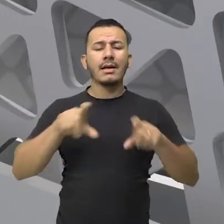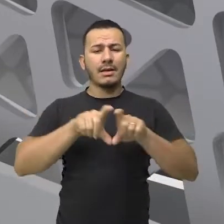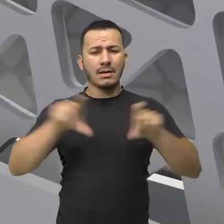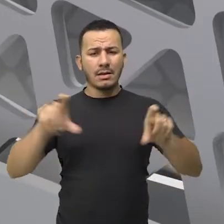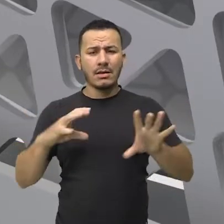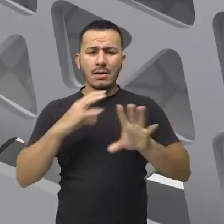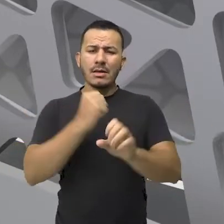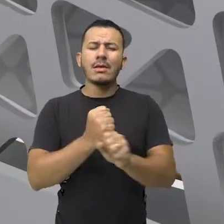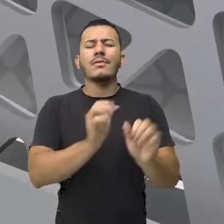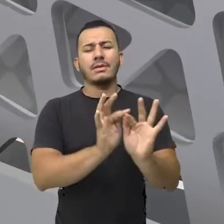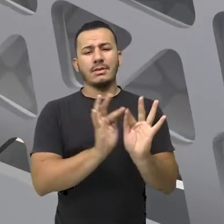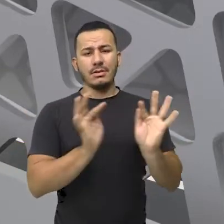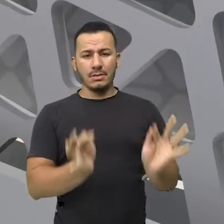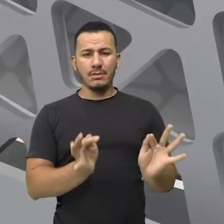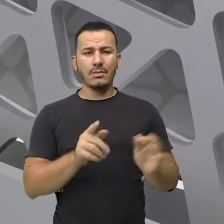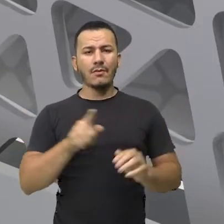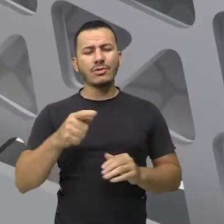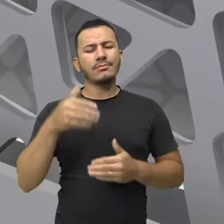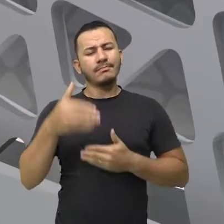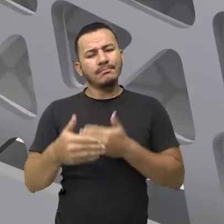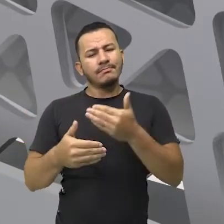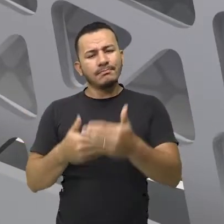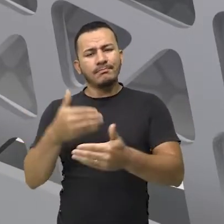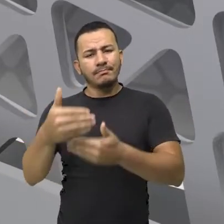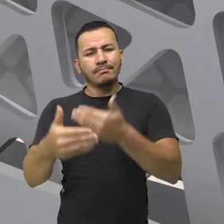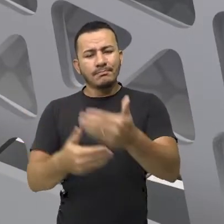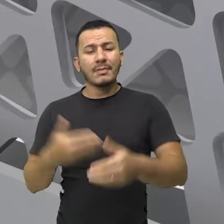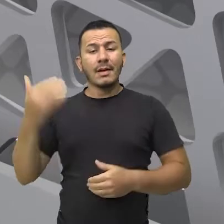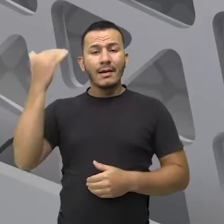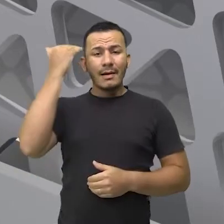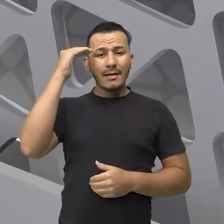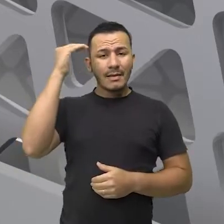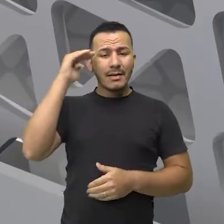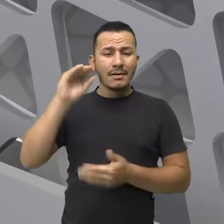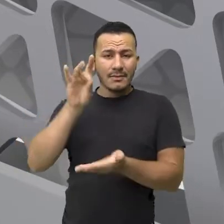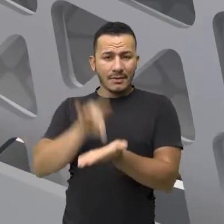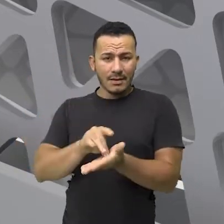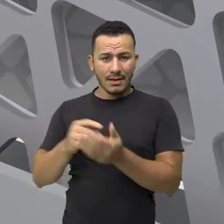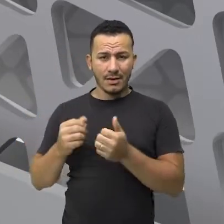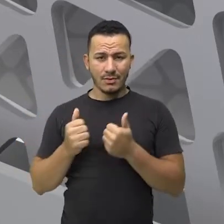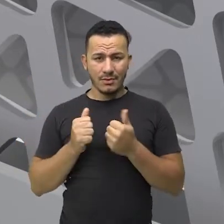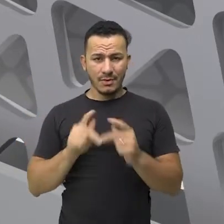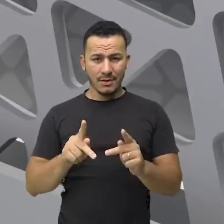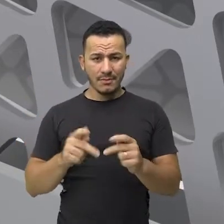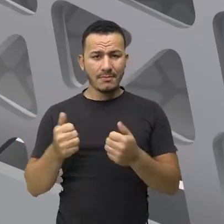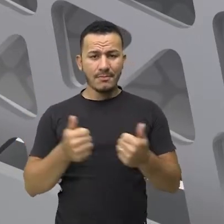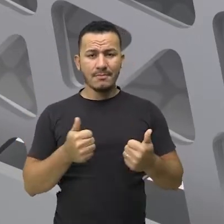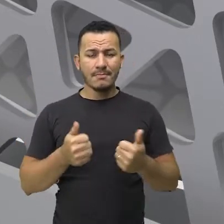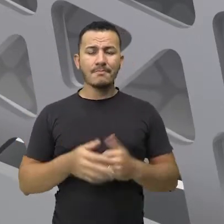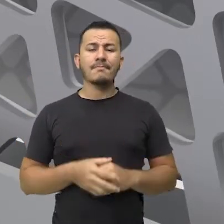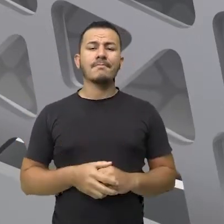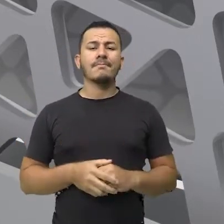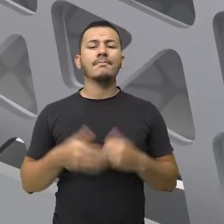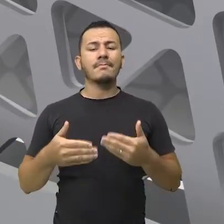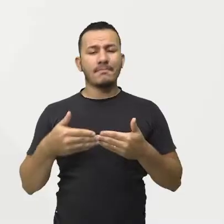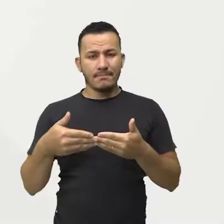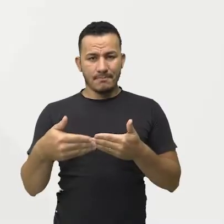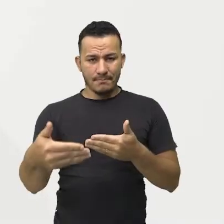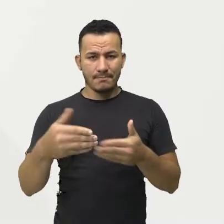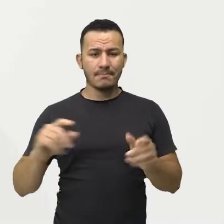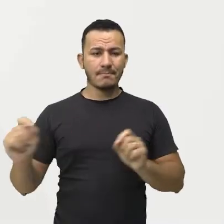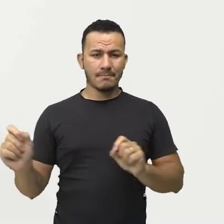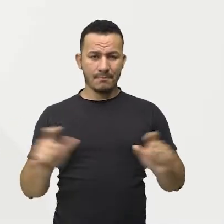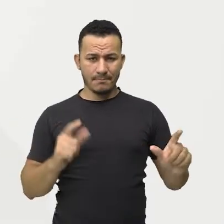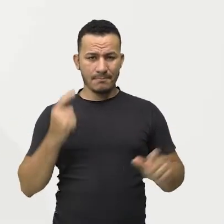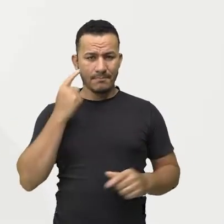mais simples, tá legal? Até para que vocês compreendam aí bem direitinho aí do outro lado, beleza? Então, acompanhe comigo